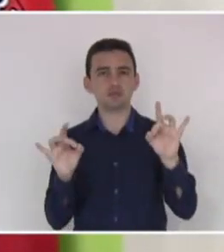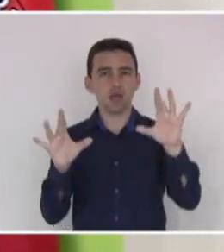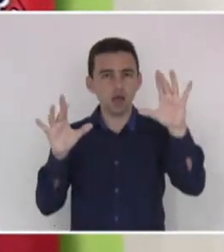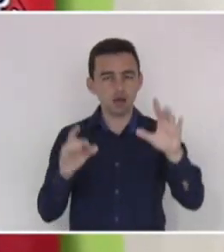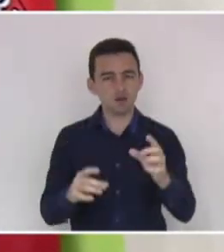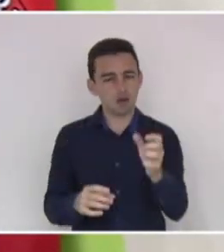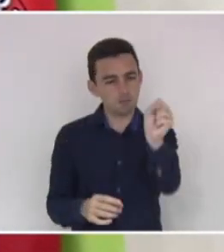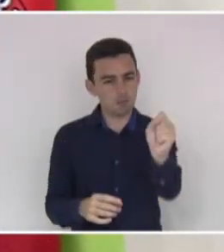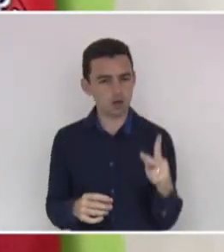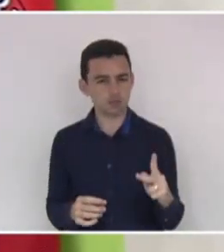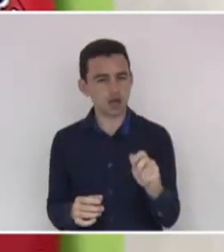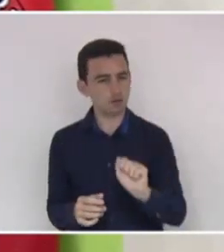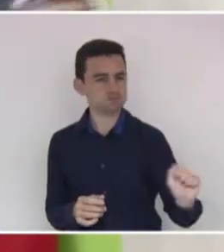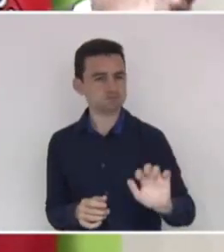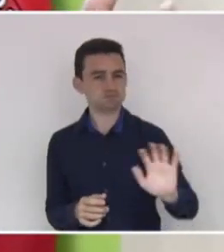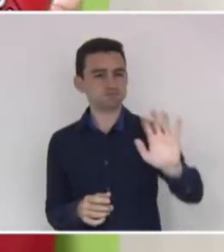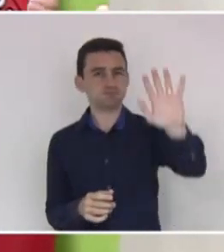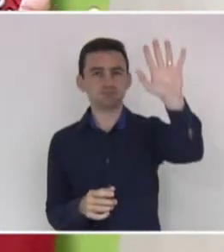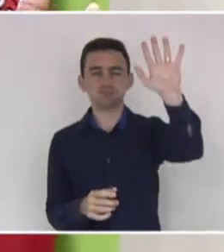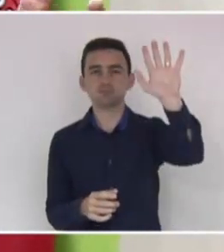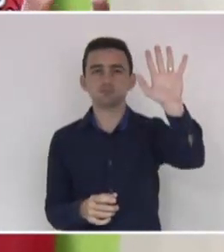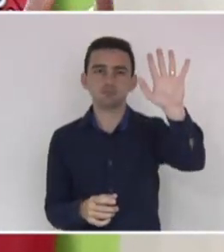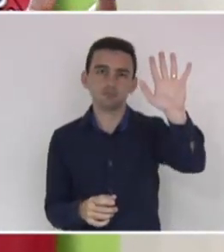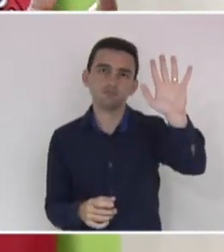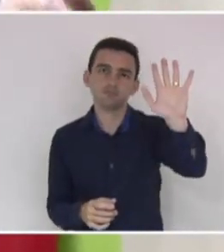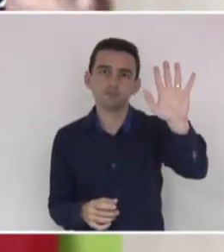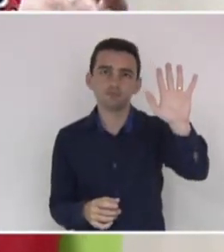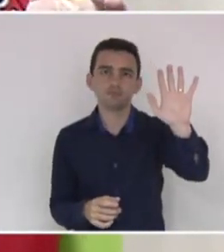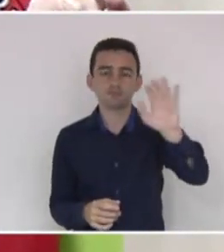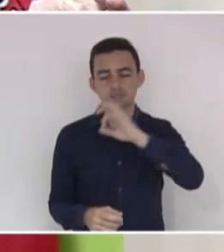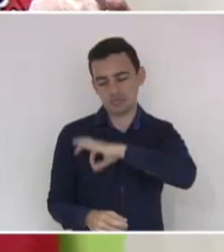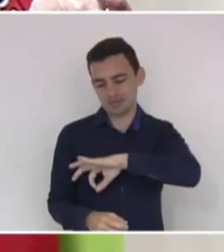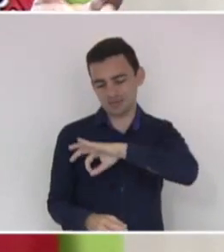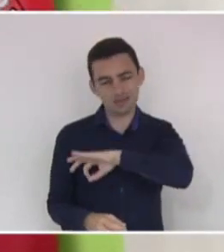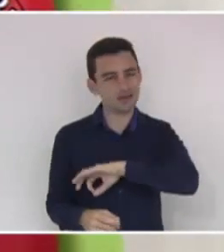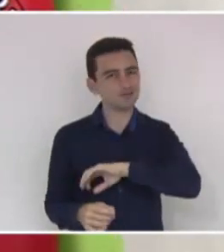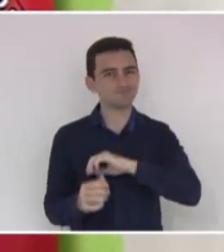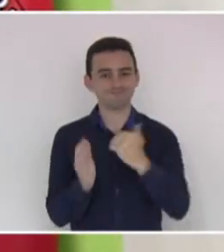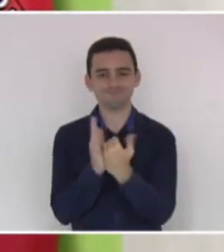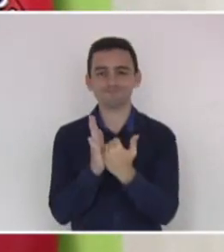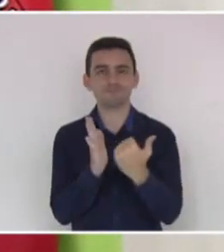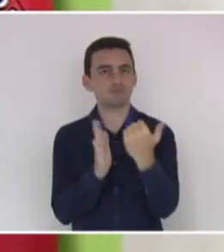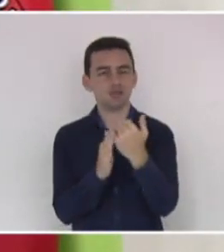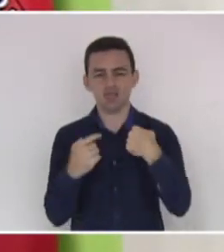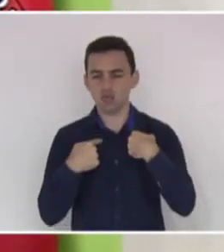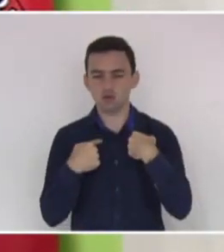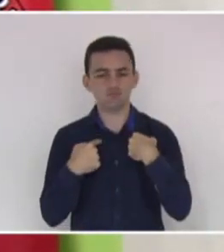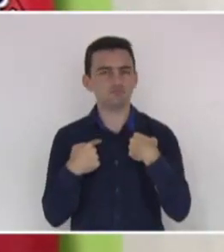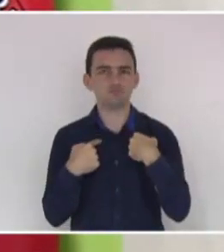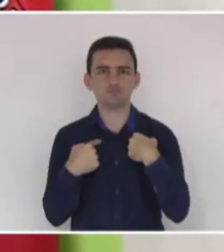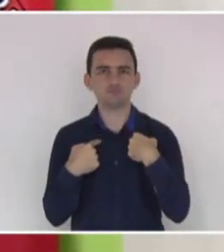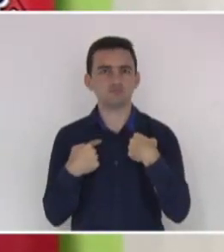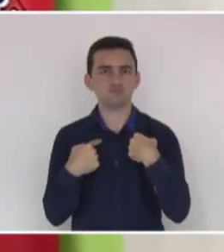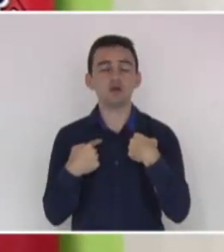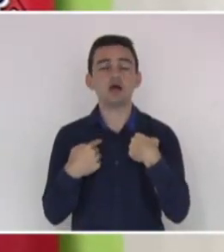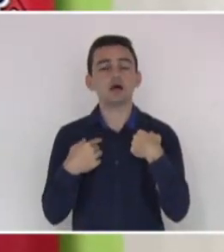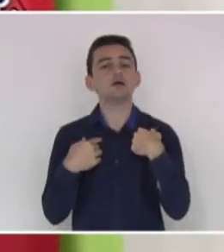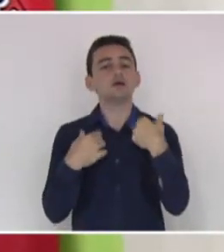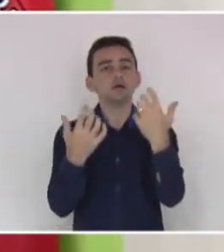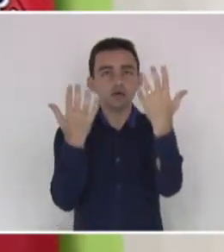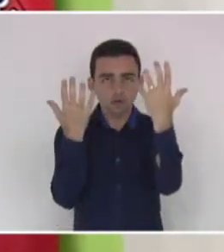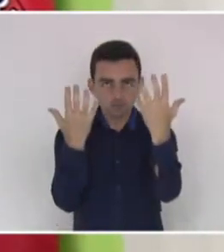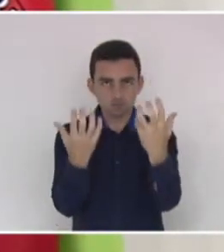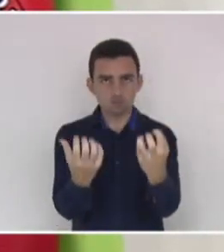né, os super salários de aposentados. Isso sim, eu sou extremamente favorável que o